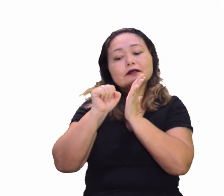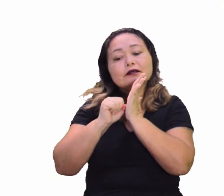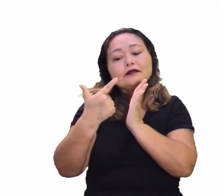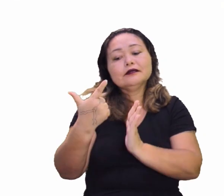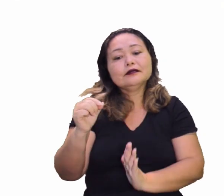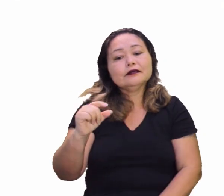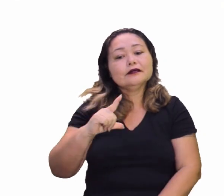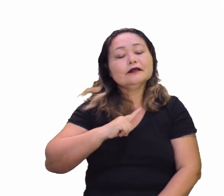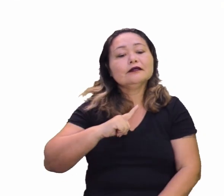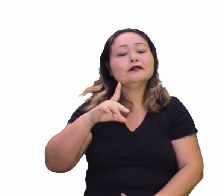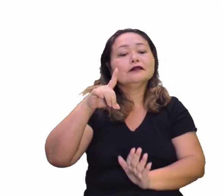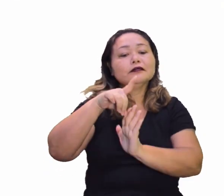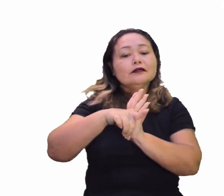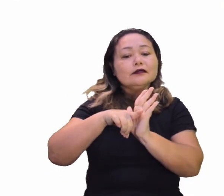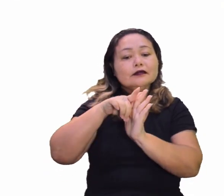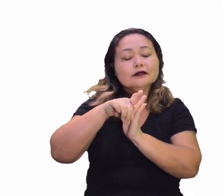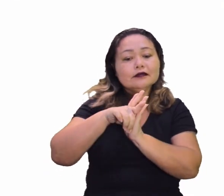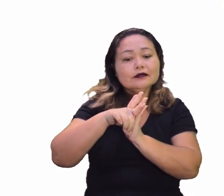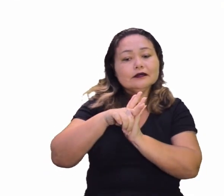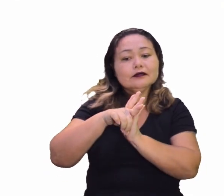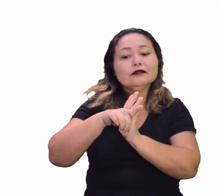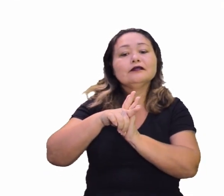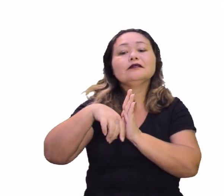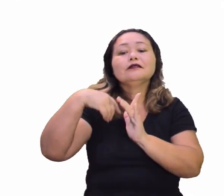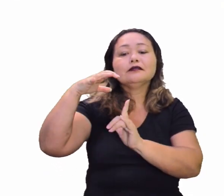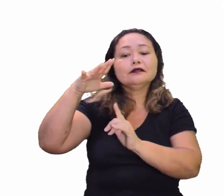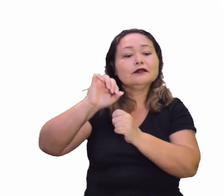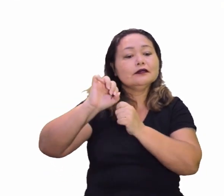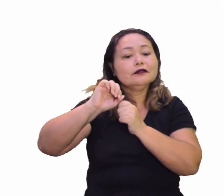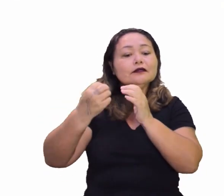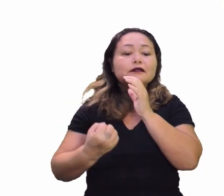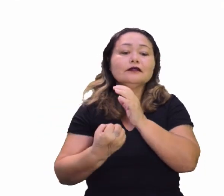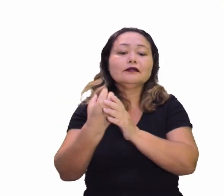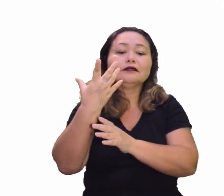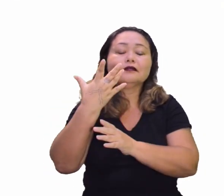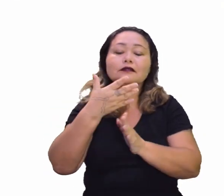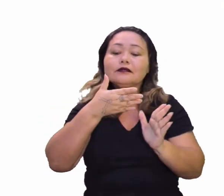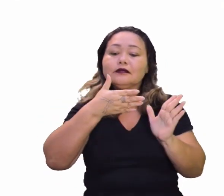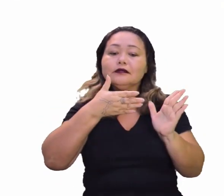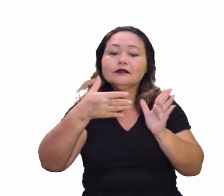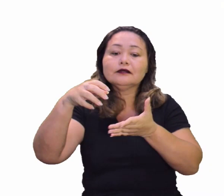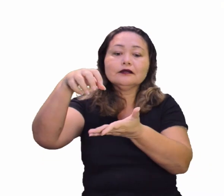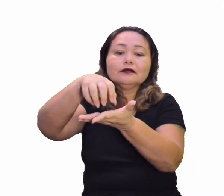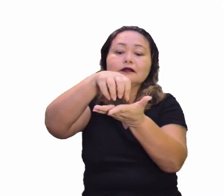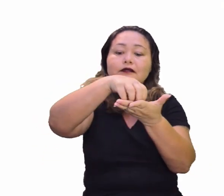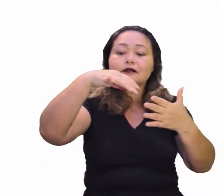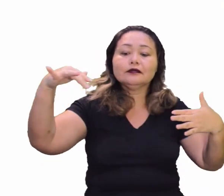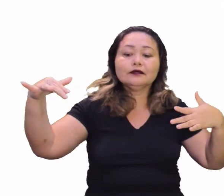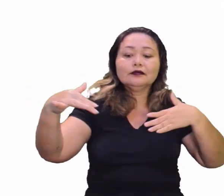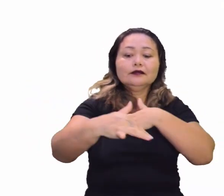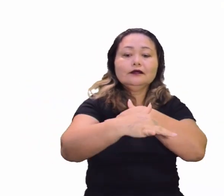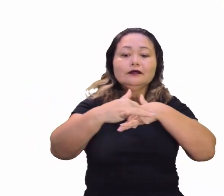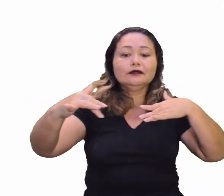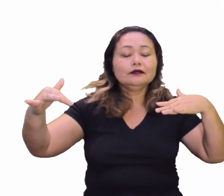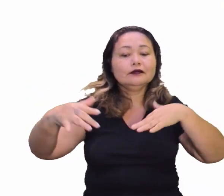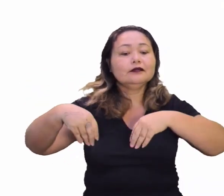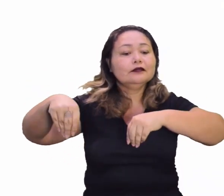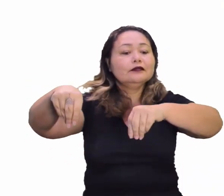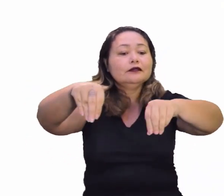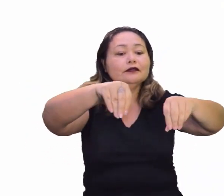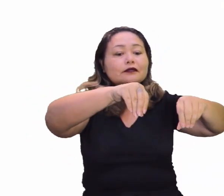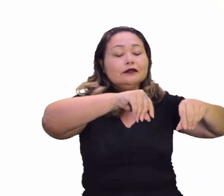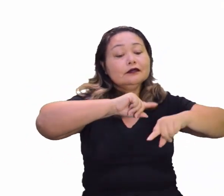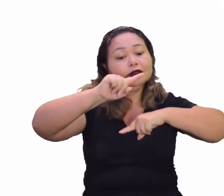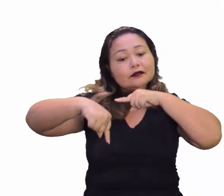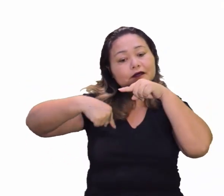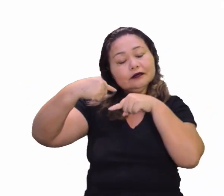século XX, a estrada de ferro Madeira-Mamoré influenciou o aparecimento dos primeiros núcleos urbanos no